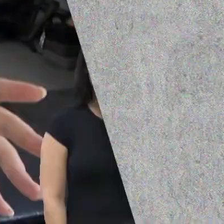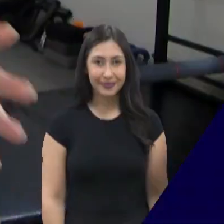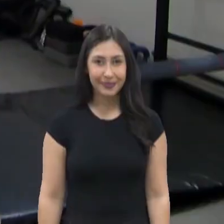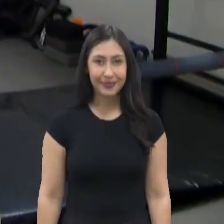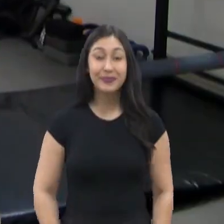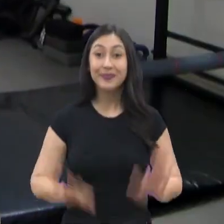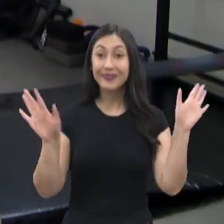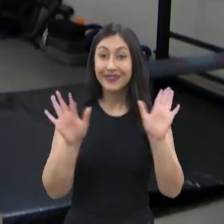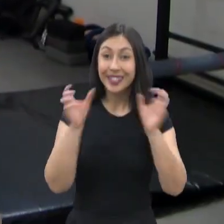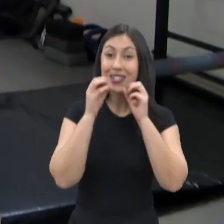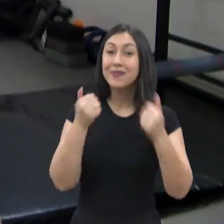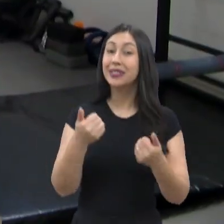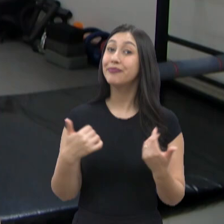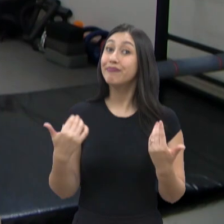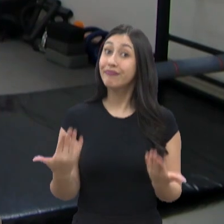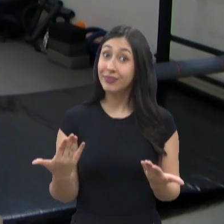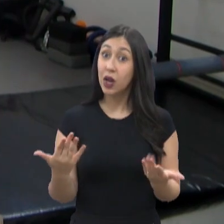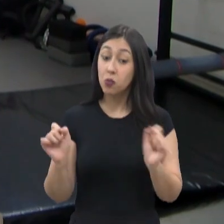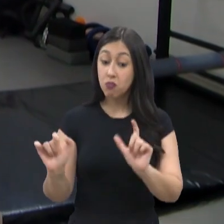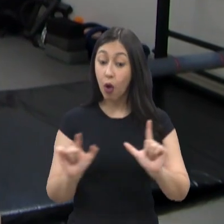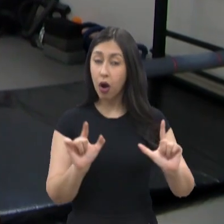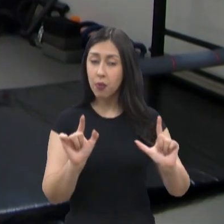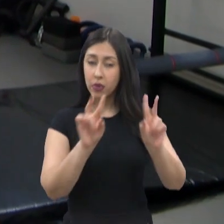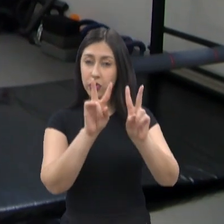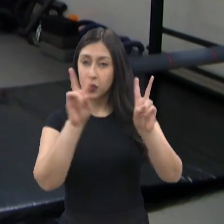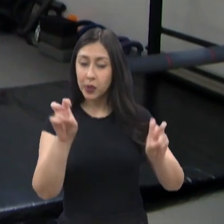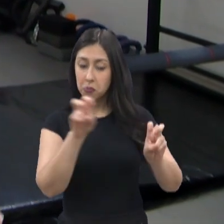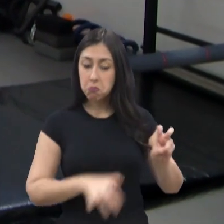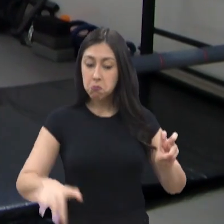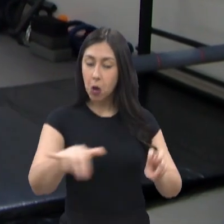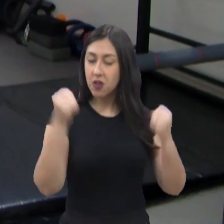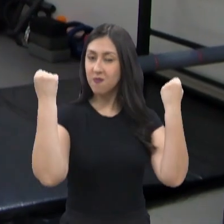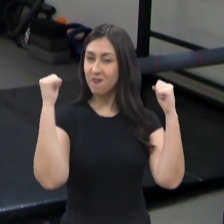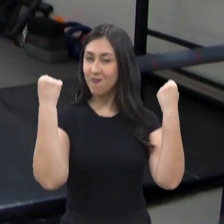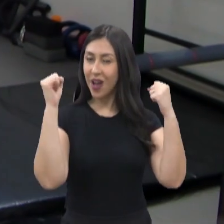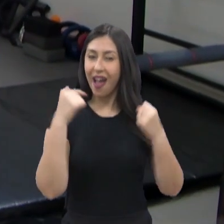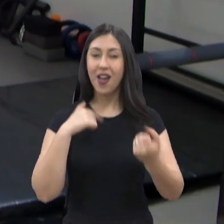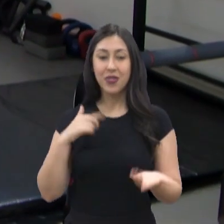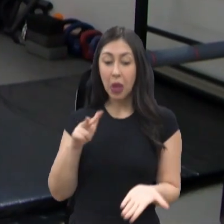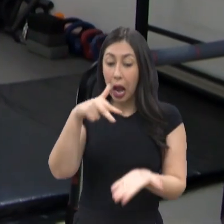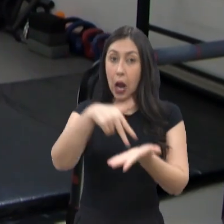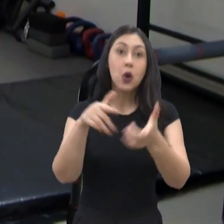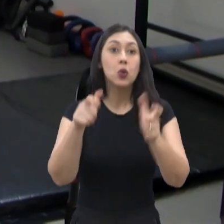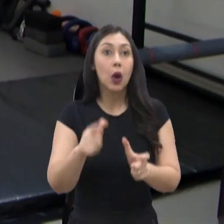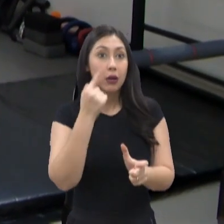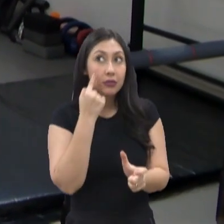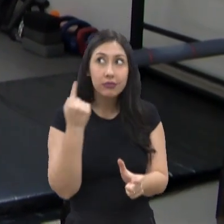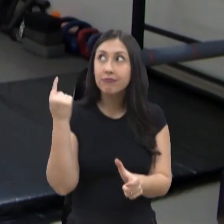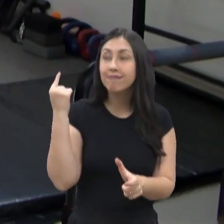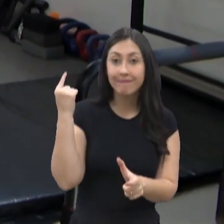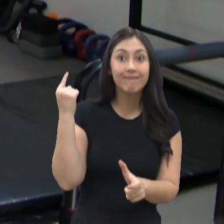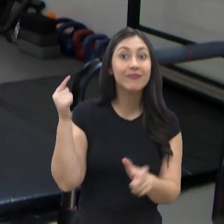Oi, Fê, tudo bem? Olha só, já que o programa hoje está falando sobre mercado de academia, eu tô aqui nesse espaço, vocês já estão vendo os equipamentos, e a gente vai falar